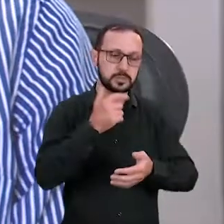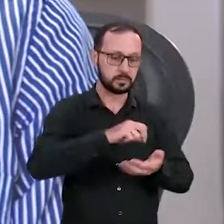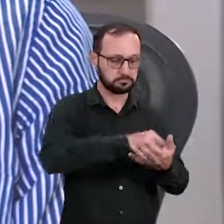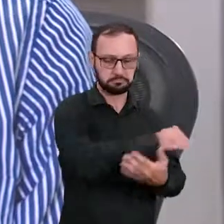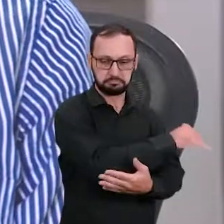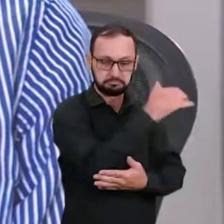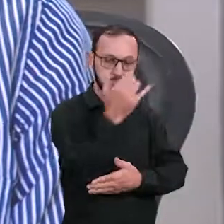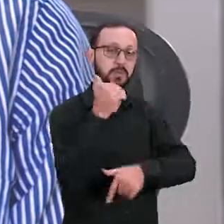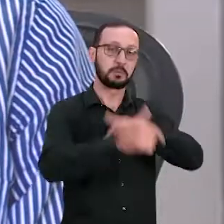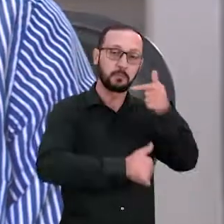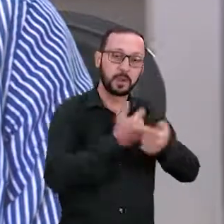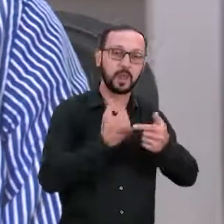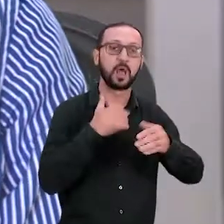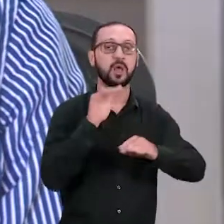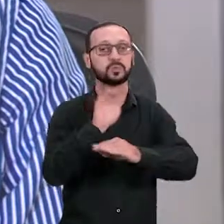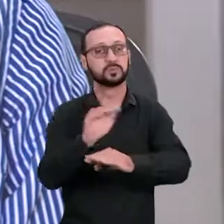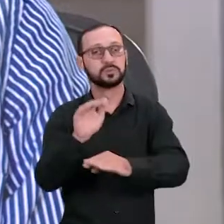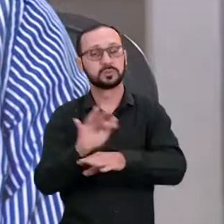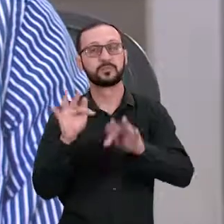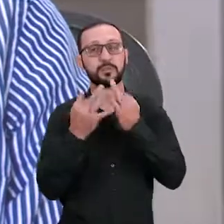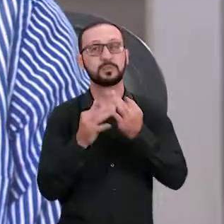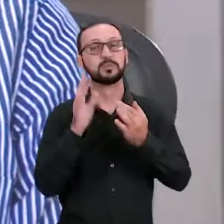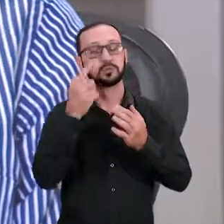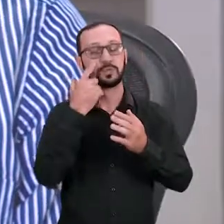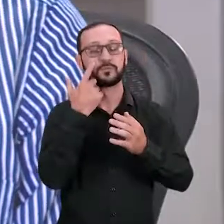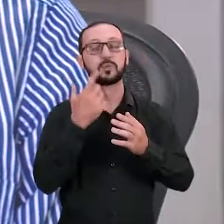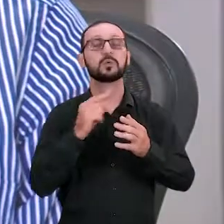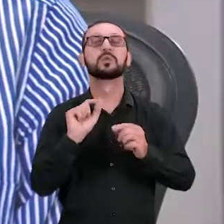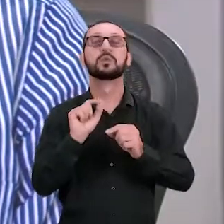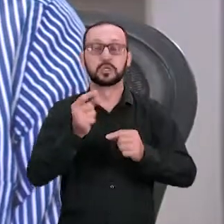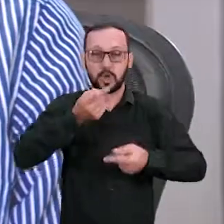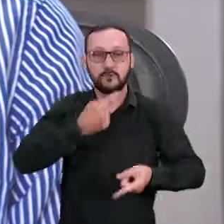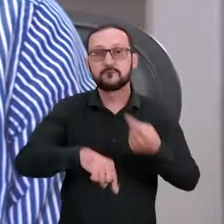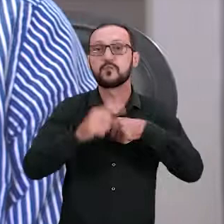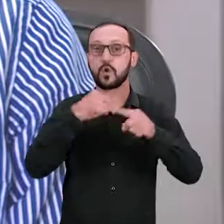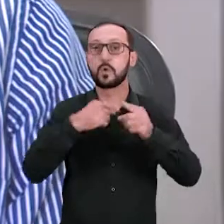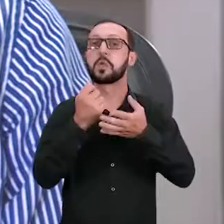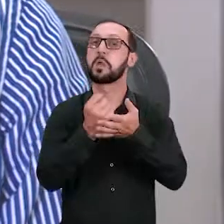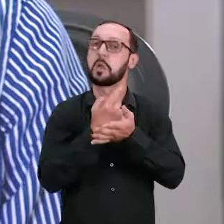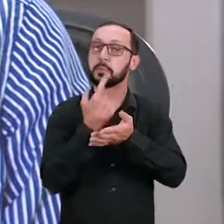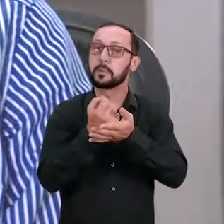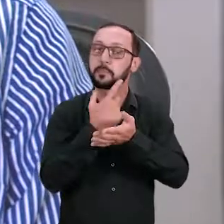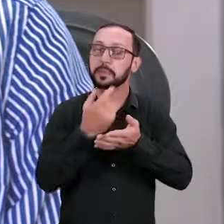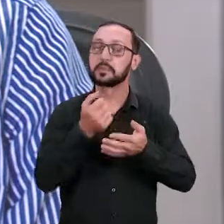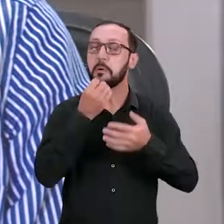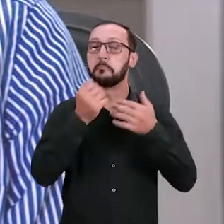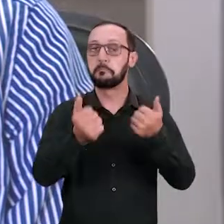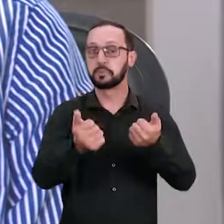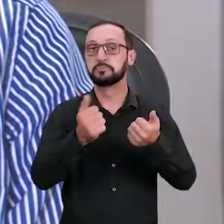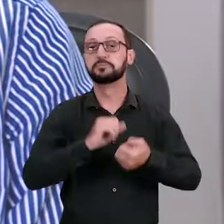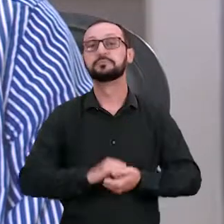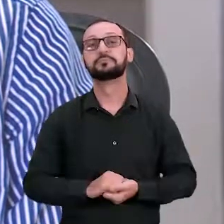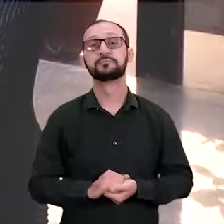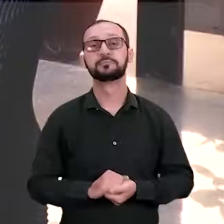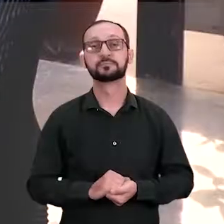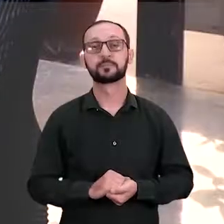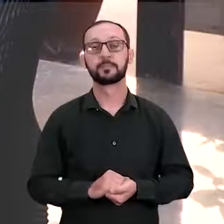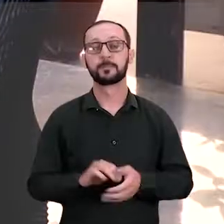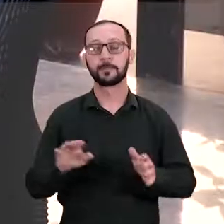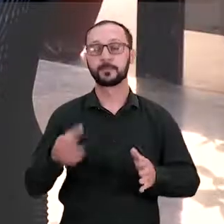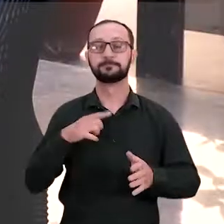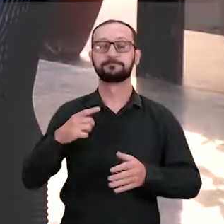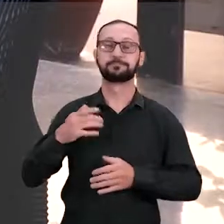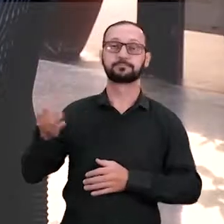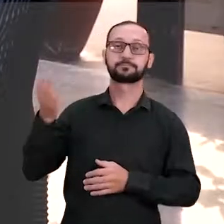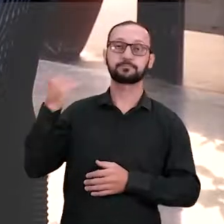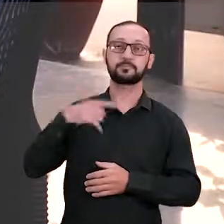produtivo, auxiliando a família. Então, evoluiu muito. Hoje temos, graças a Deus, drogas excelentes.